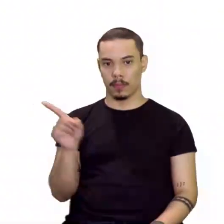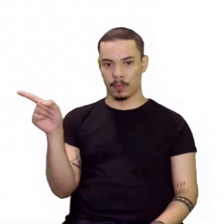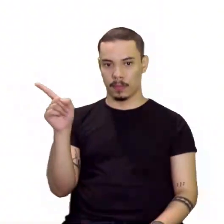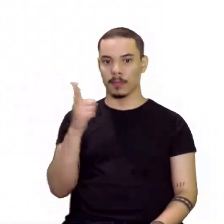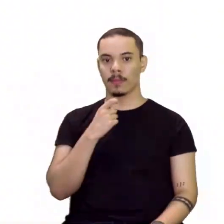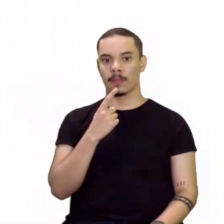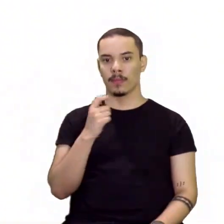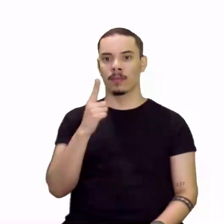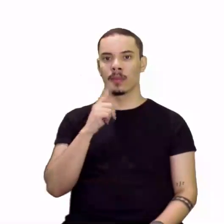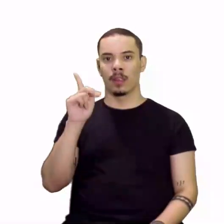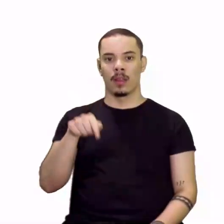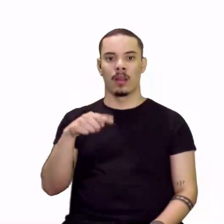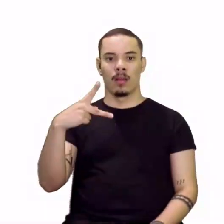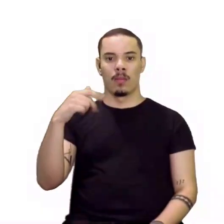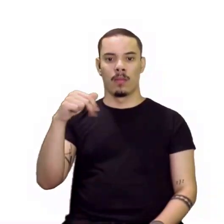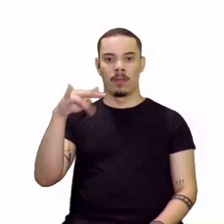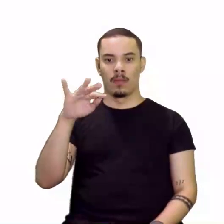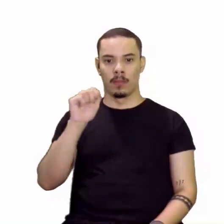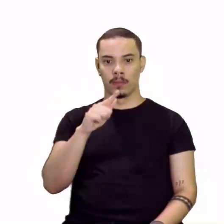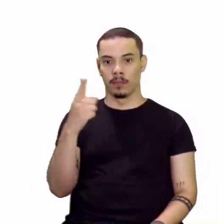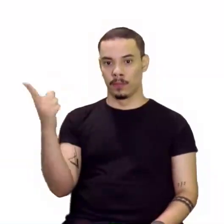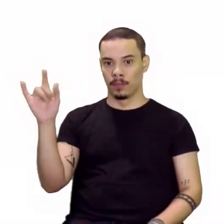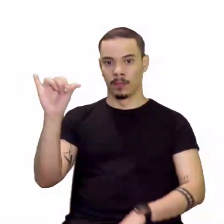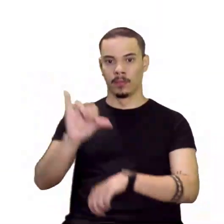Pantanal, aqui é litoral.